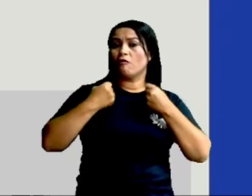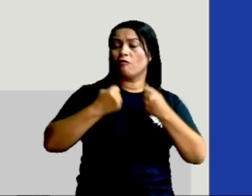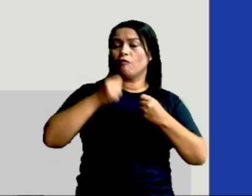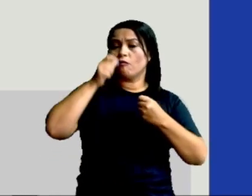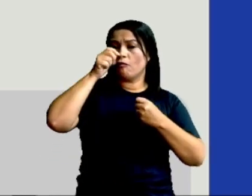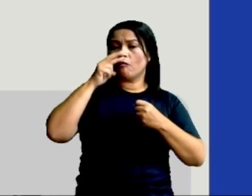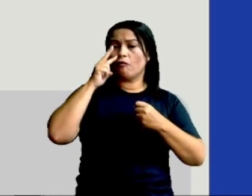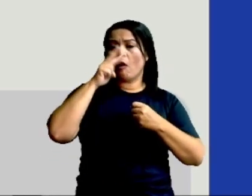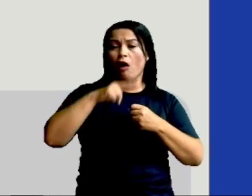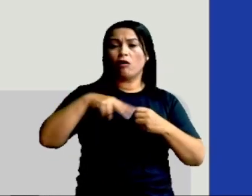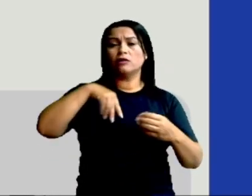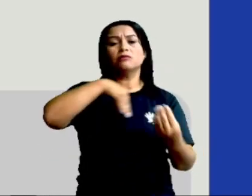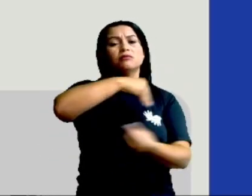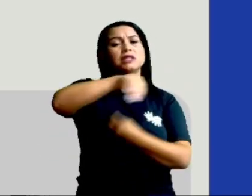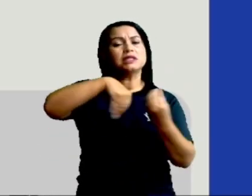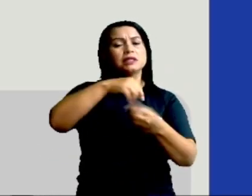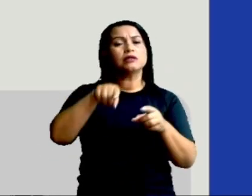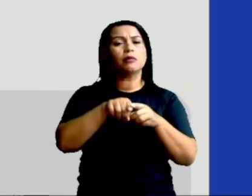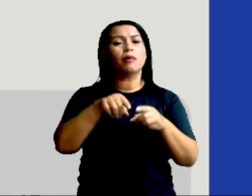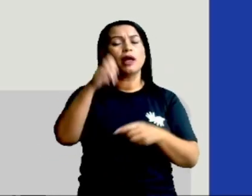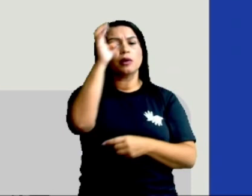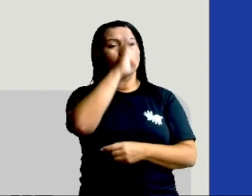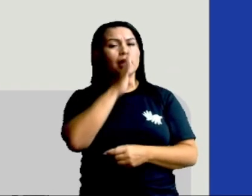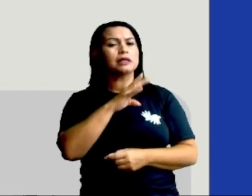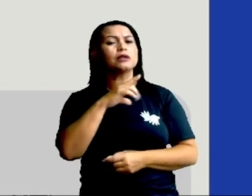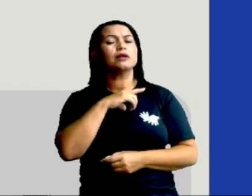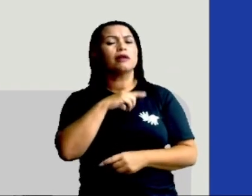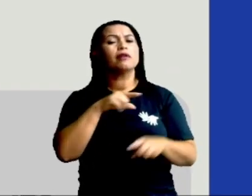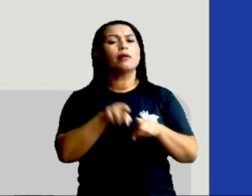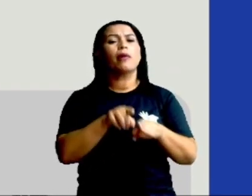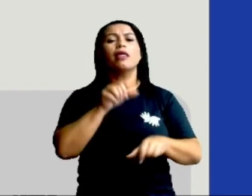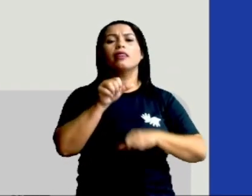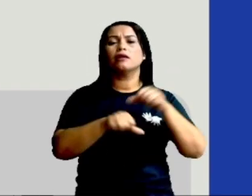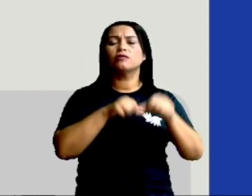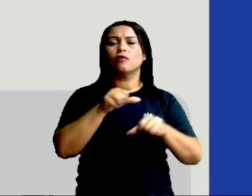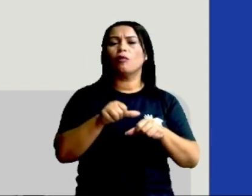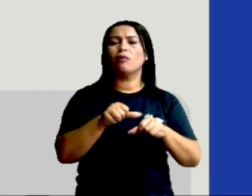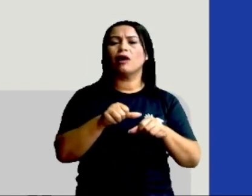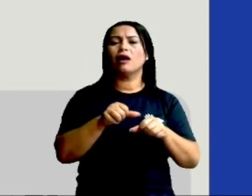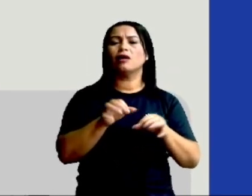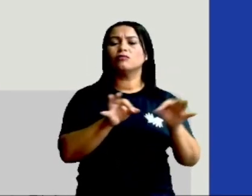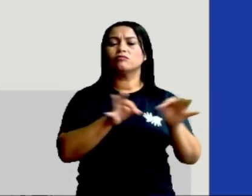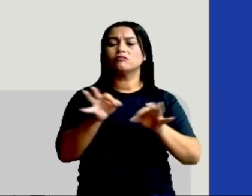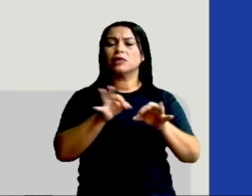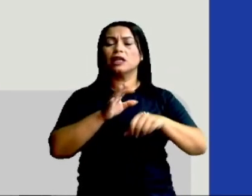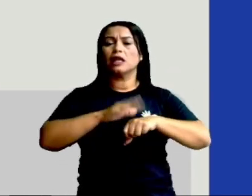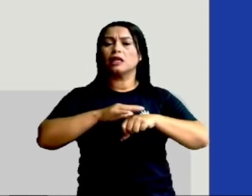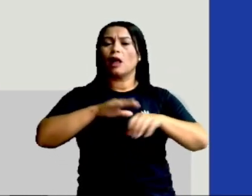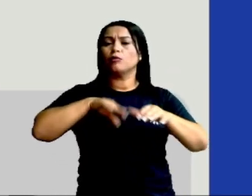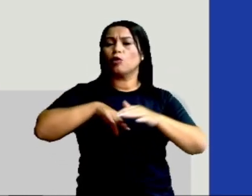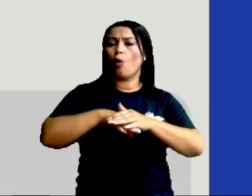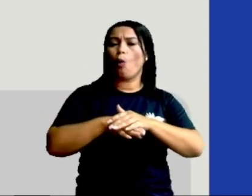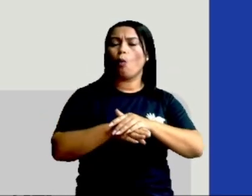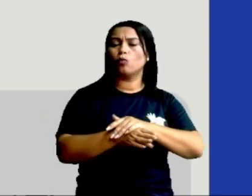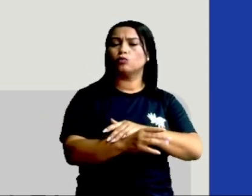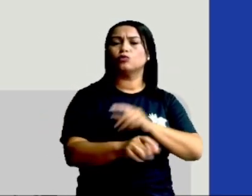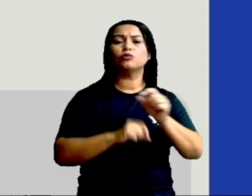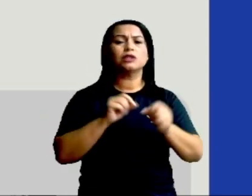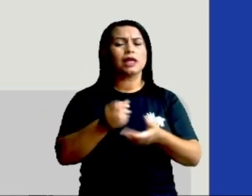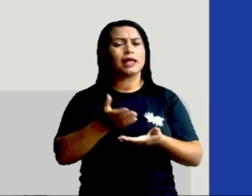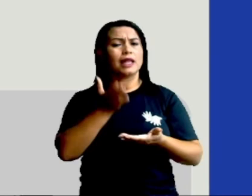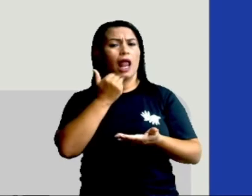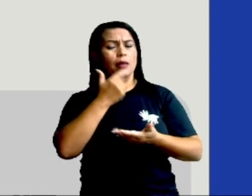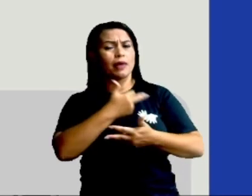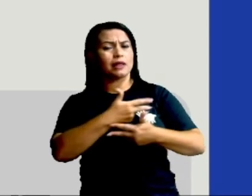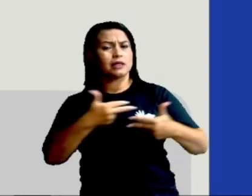em solo brasileiro e transformando a região em um grande mosaico Cultural de hábitos e costumes e